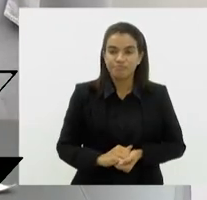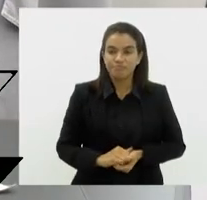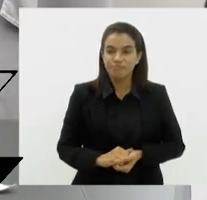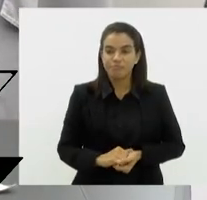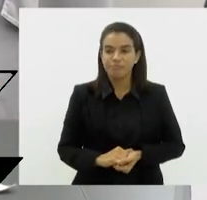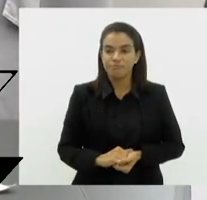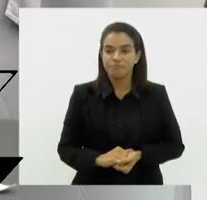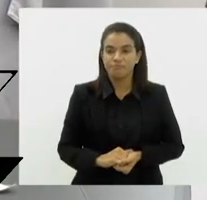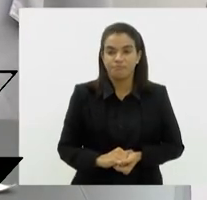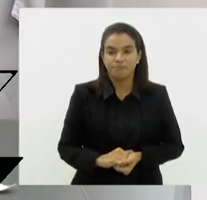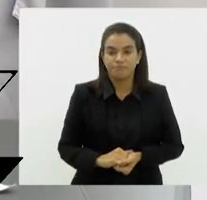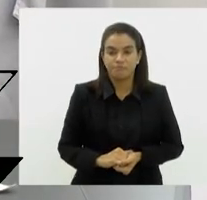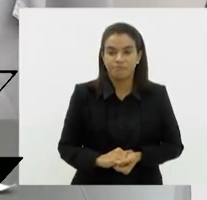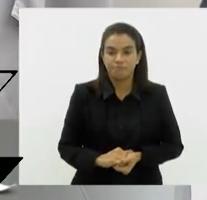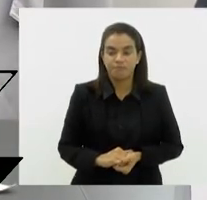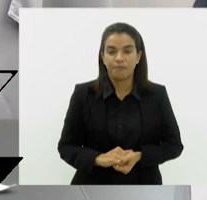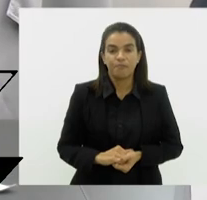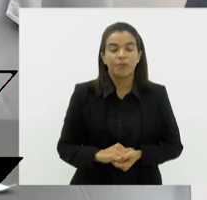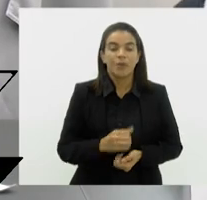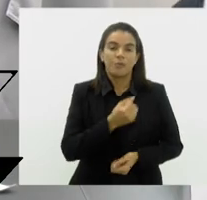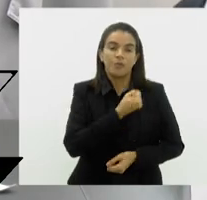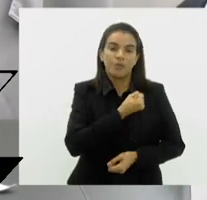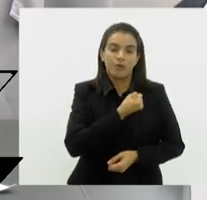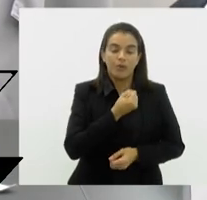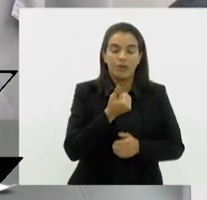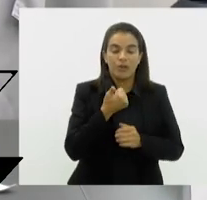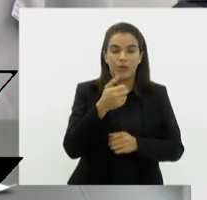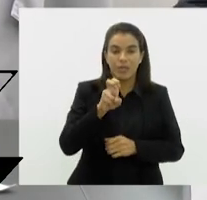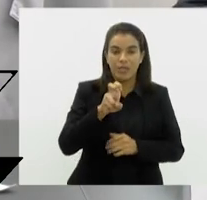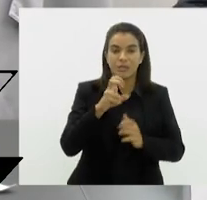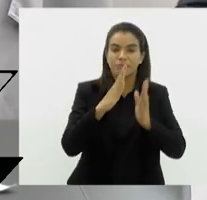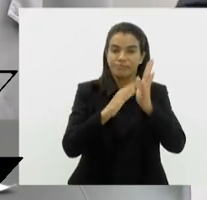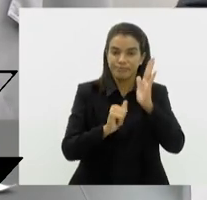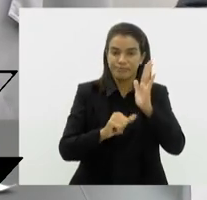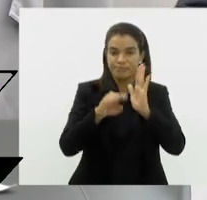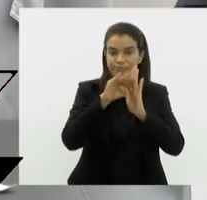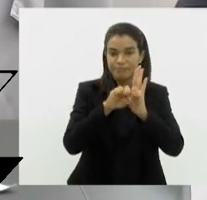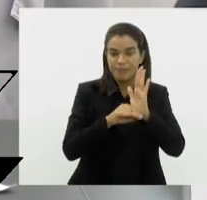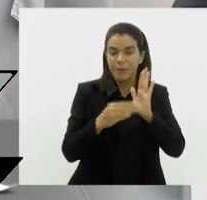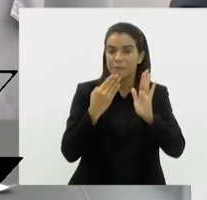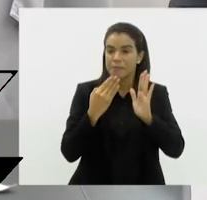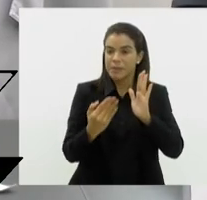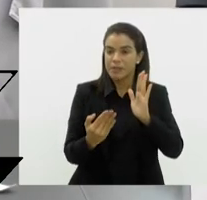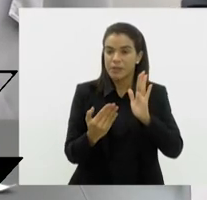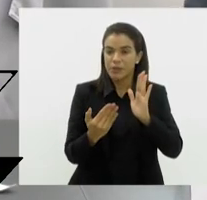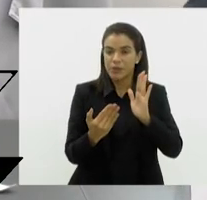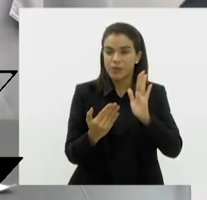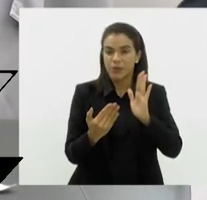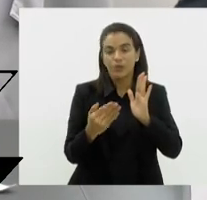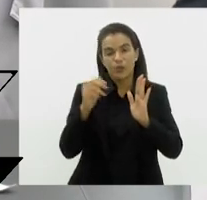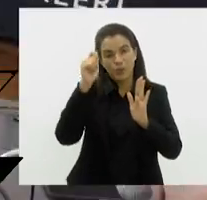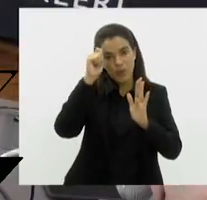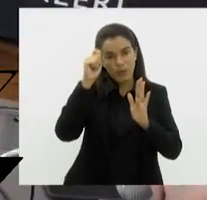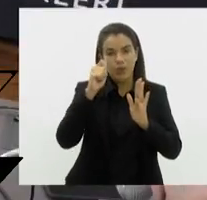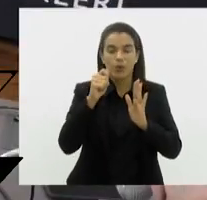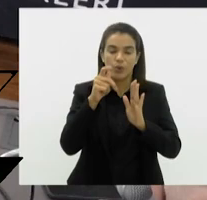pauta. Projeto 15 também está retirado de pauta. Foi retirado isso? De pauta a pedido do... Do autor do projeto. Do autor.